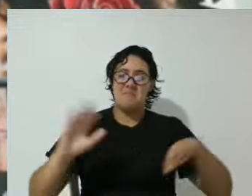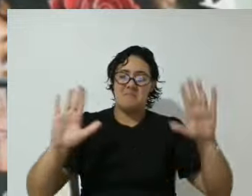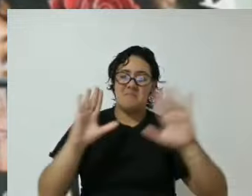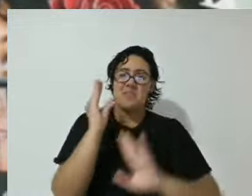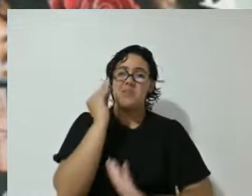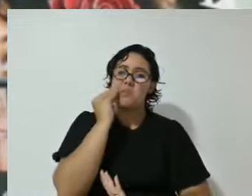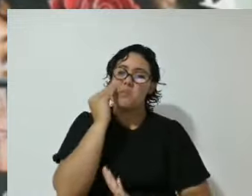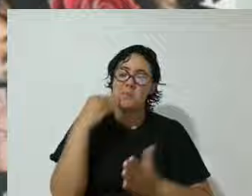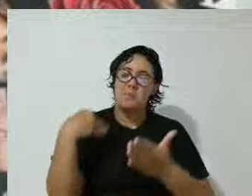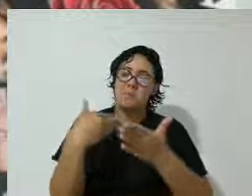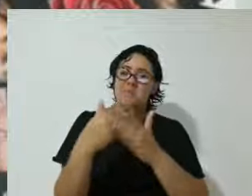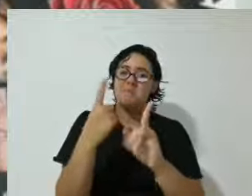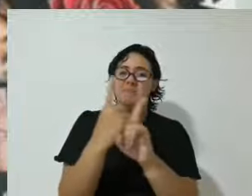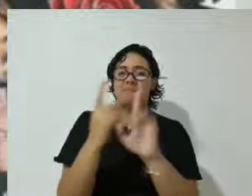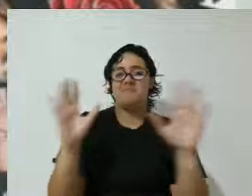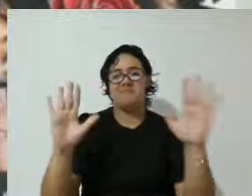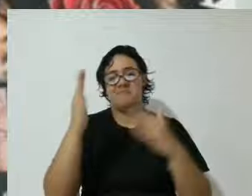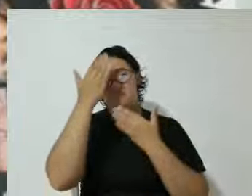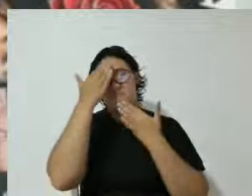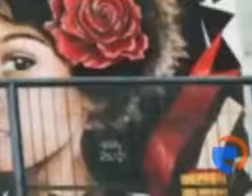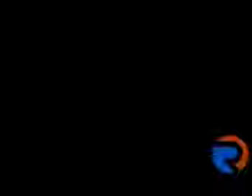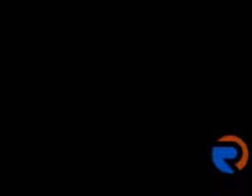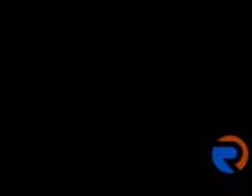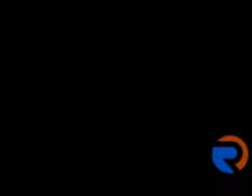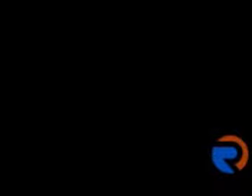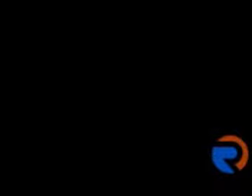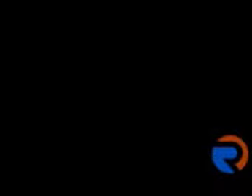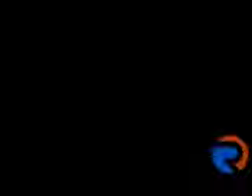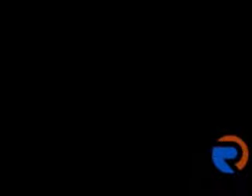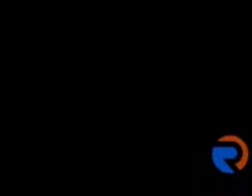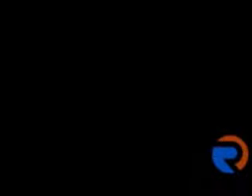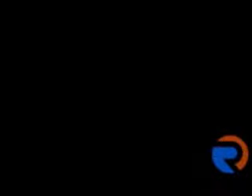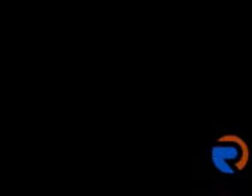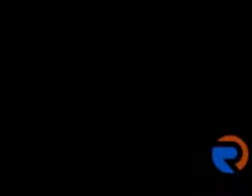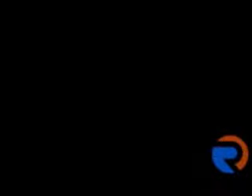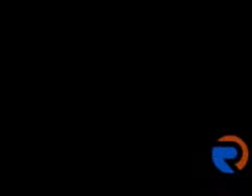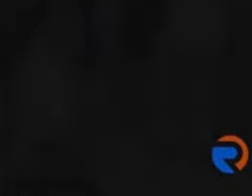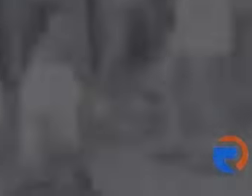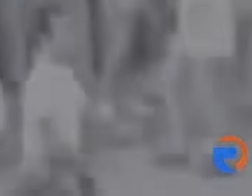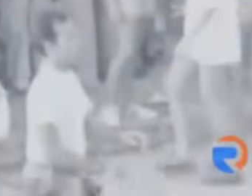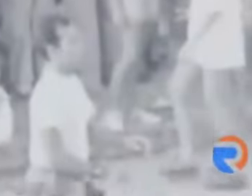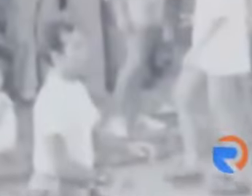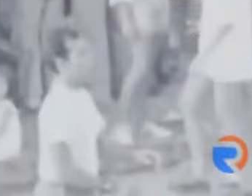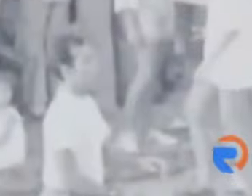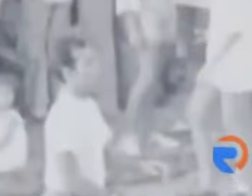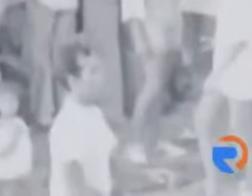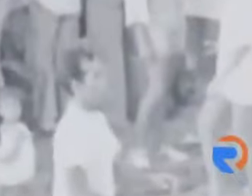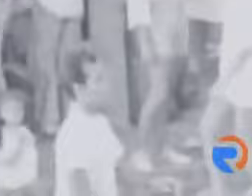breve. Obrigada. Beijo a todos. Beijo.